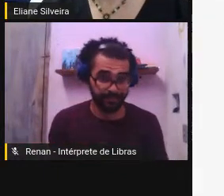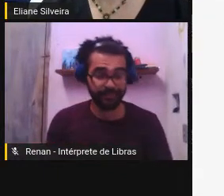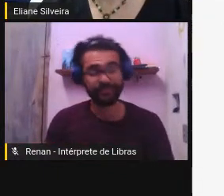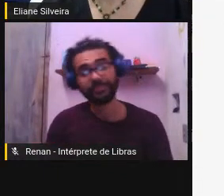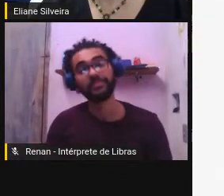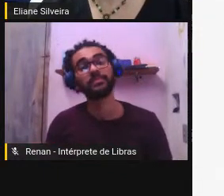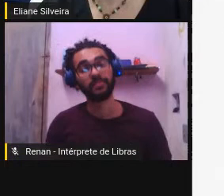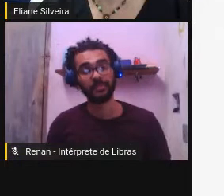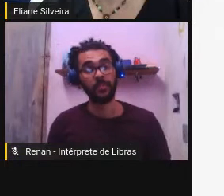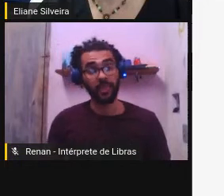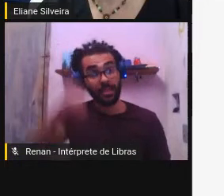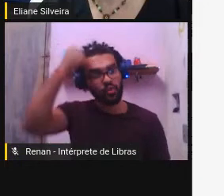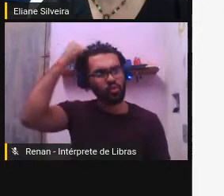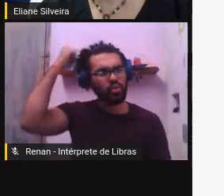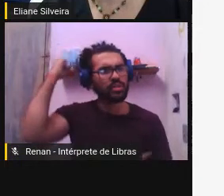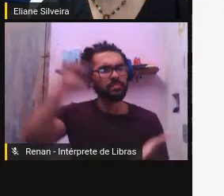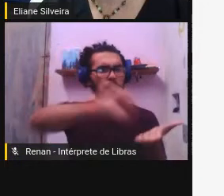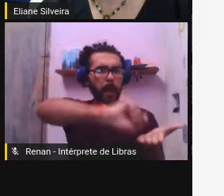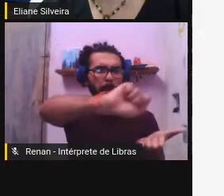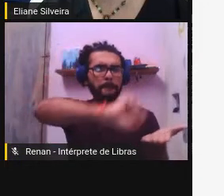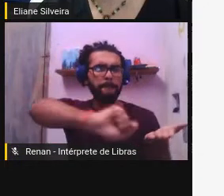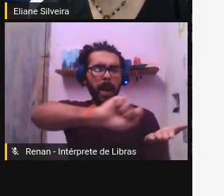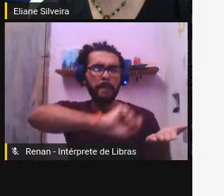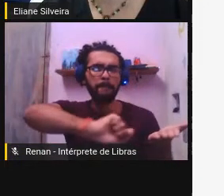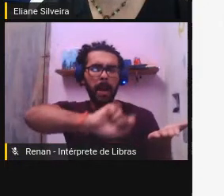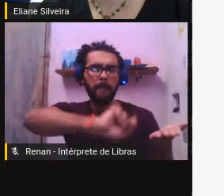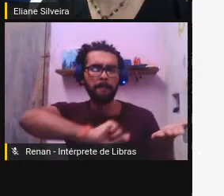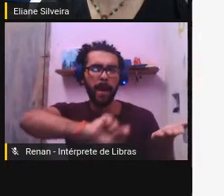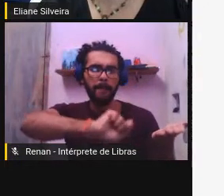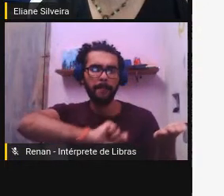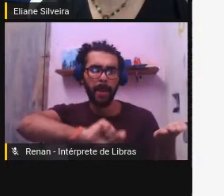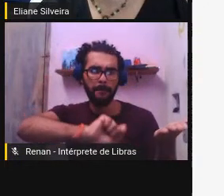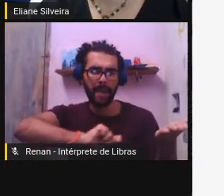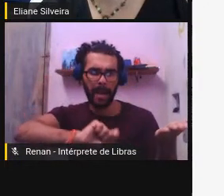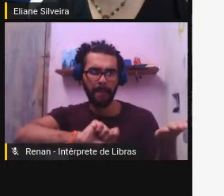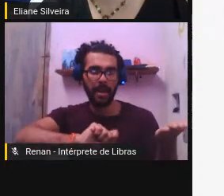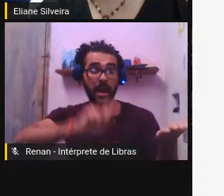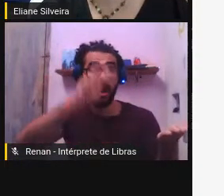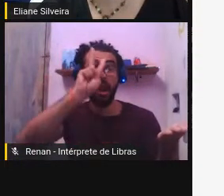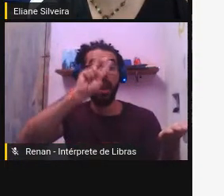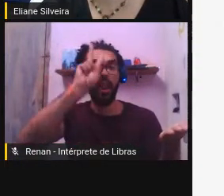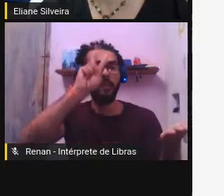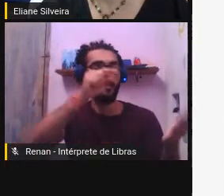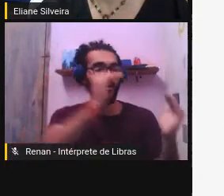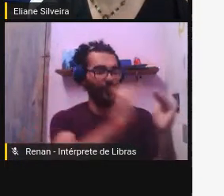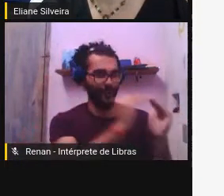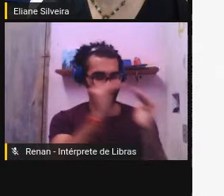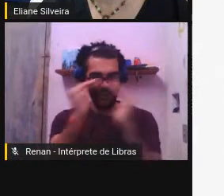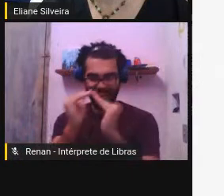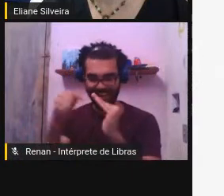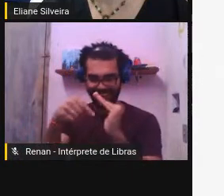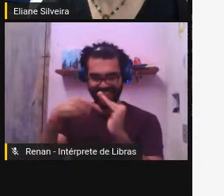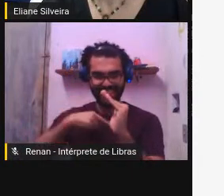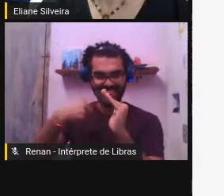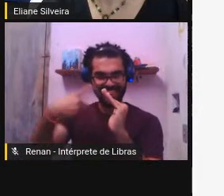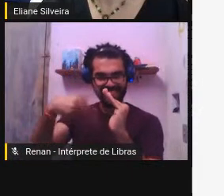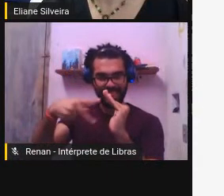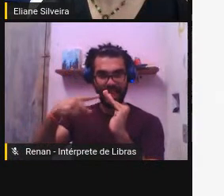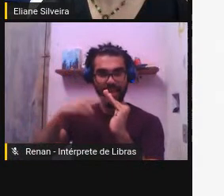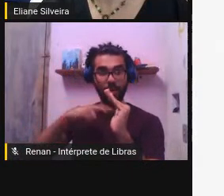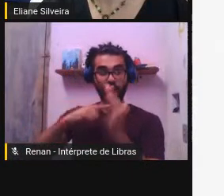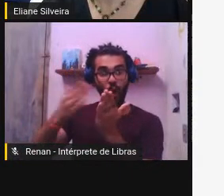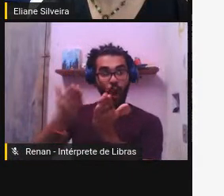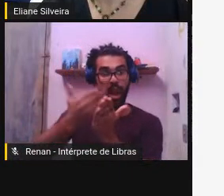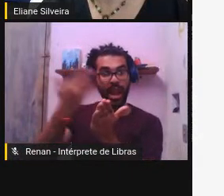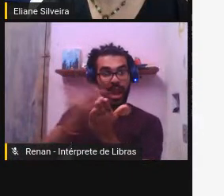seu memorial, lembra-se da leitura que fez do livro de Adolfo Pité, que era o vizinho da casa de campo e o